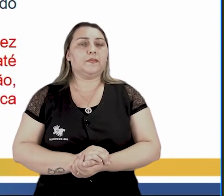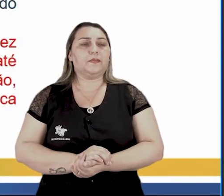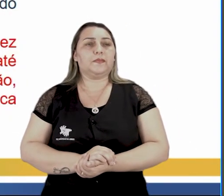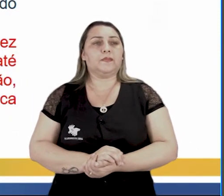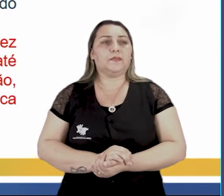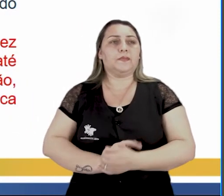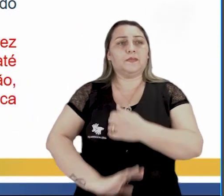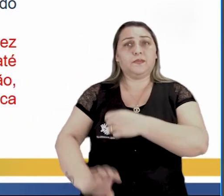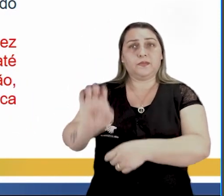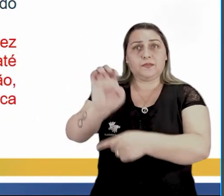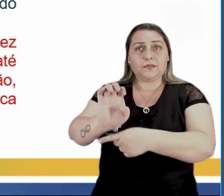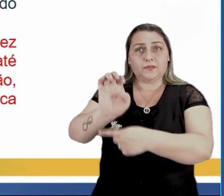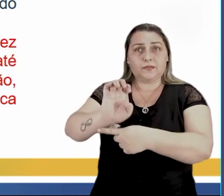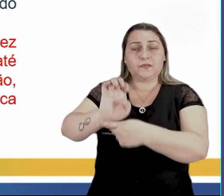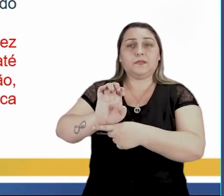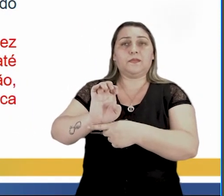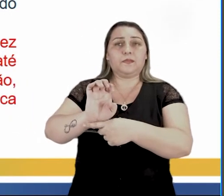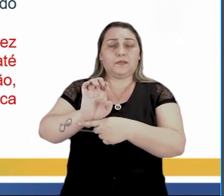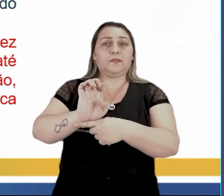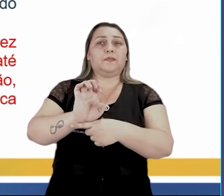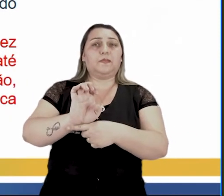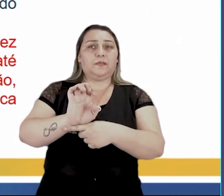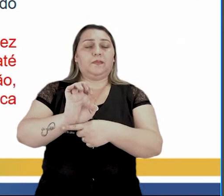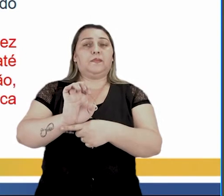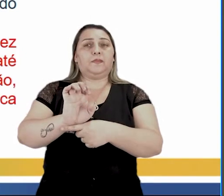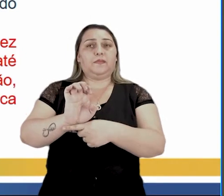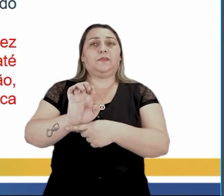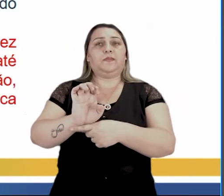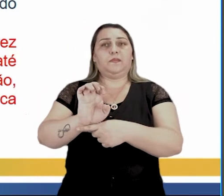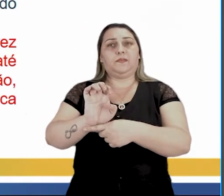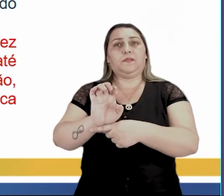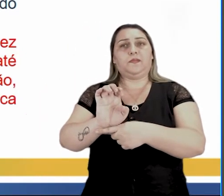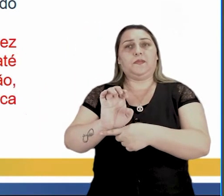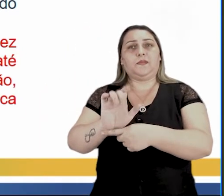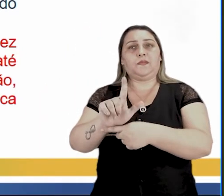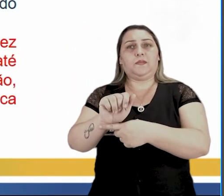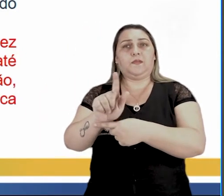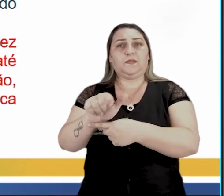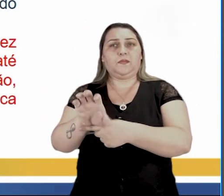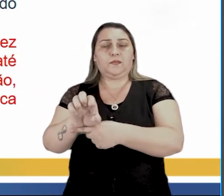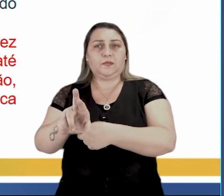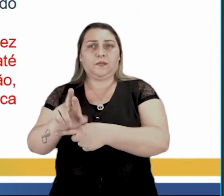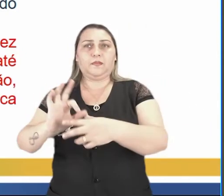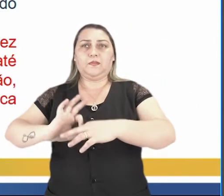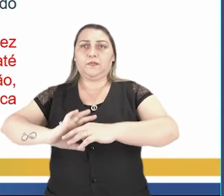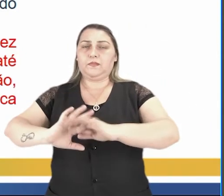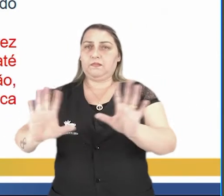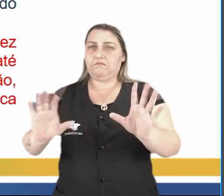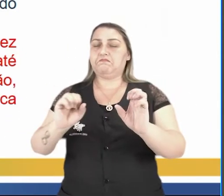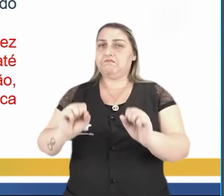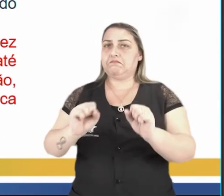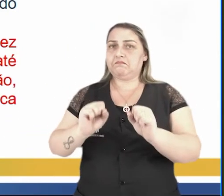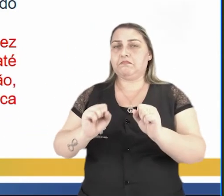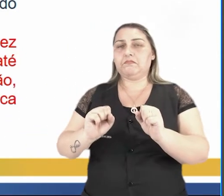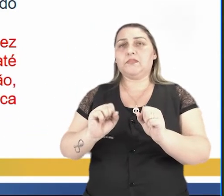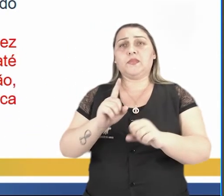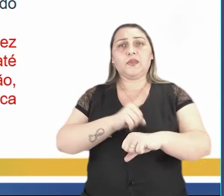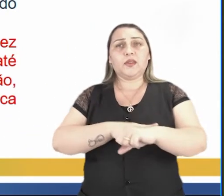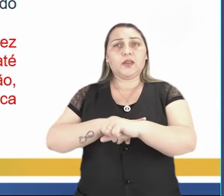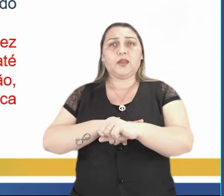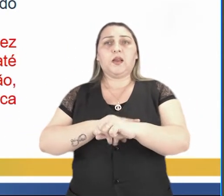A alternativa correta dessa questão é a alternativa E. O lazer e tempo livres podem ser considerados